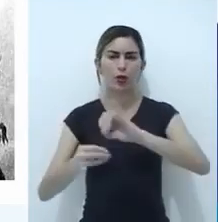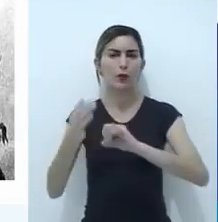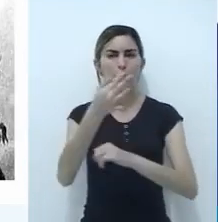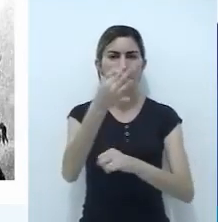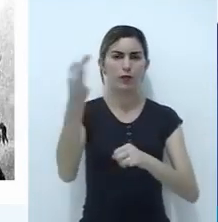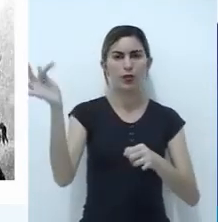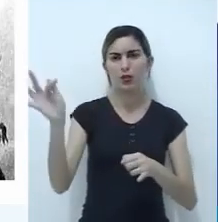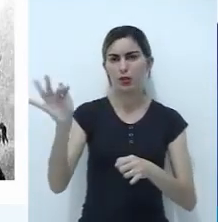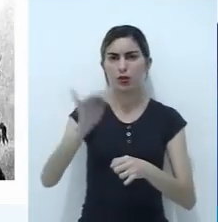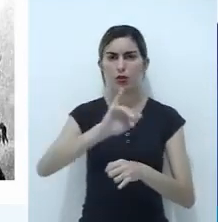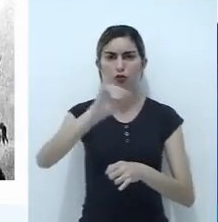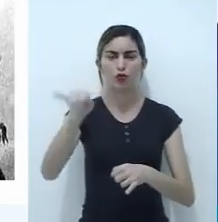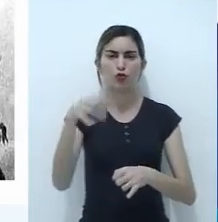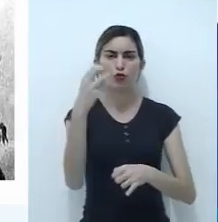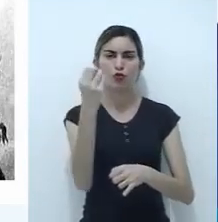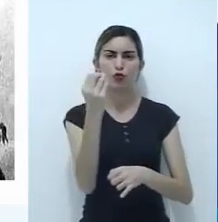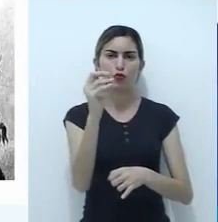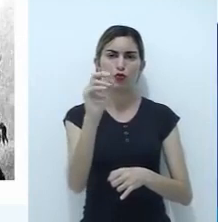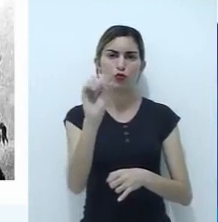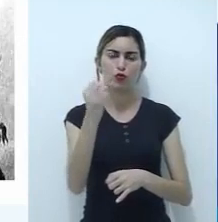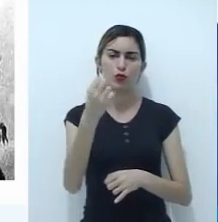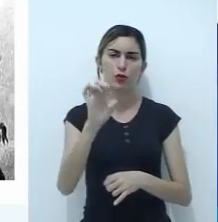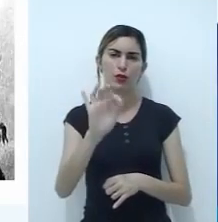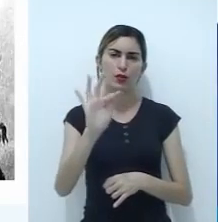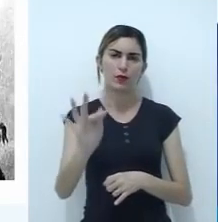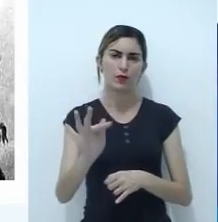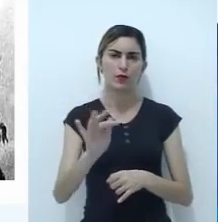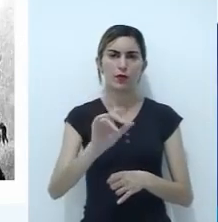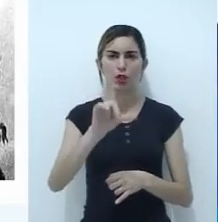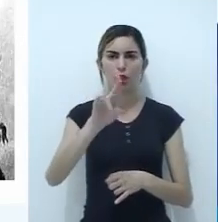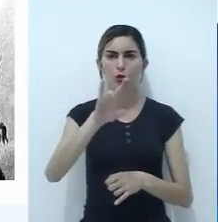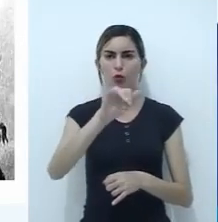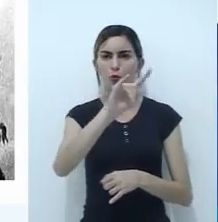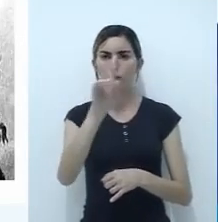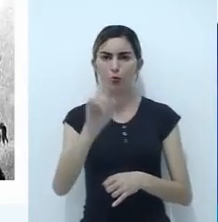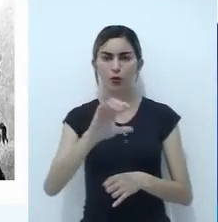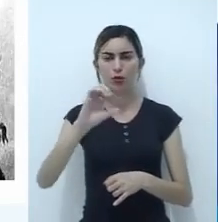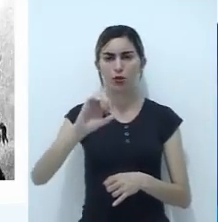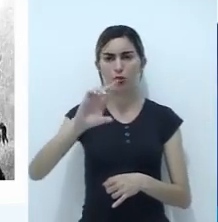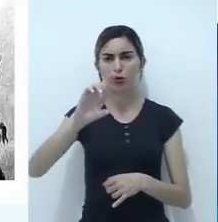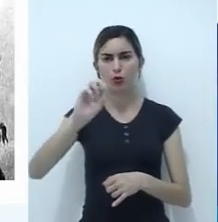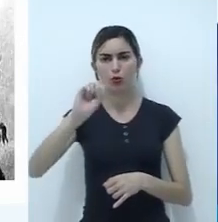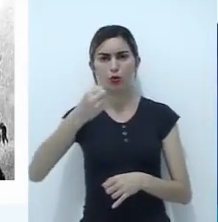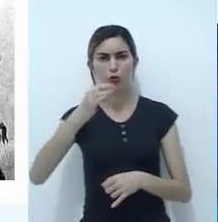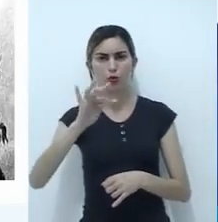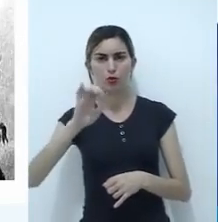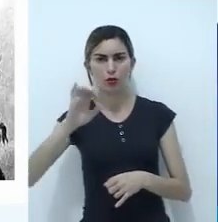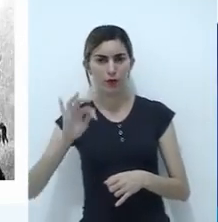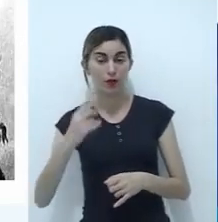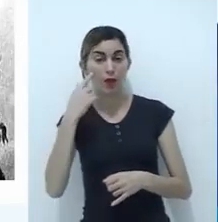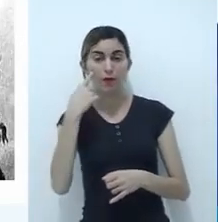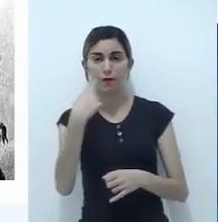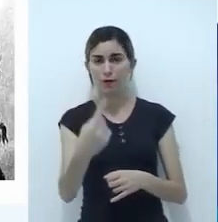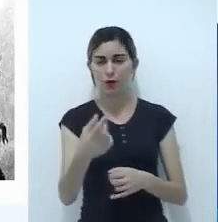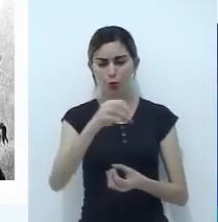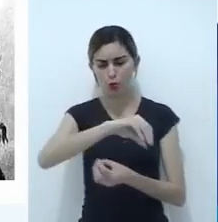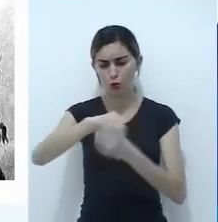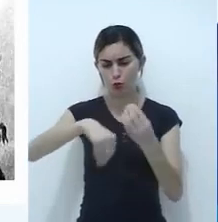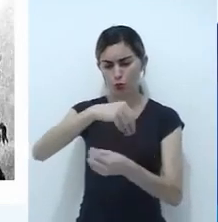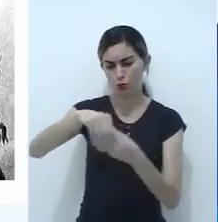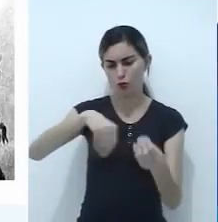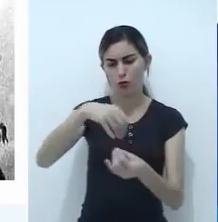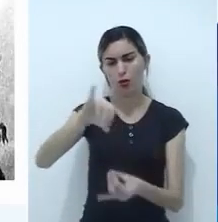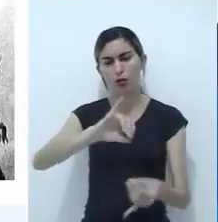químico francês Joseph Louis Proust. Ele observou que, em uma reação química, a relação entre